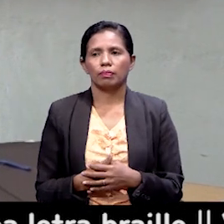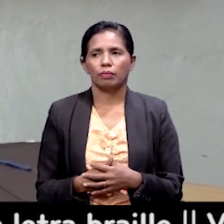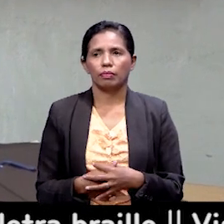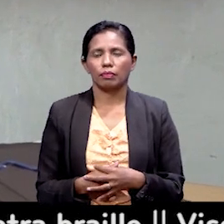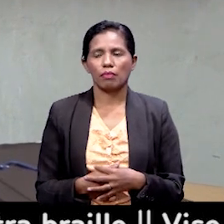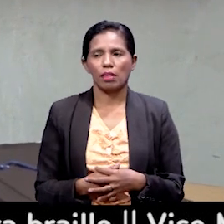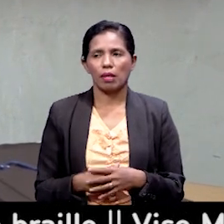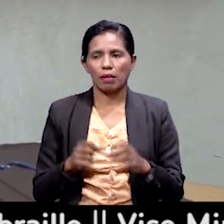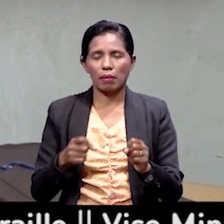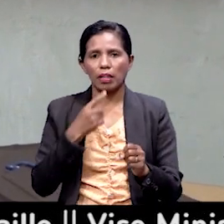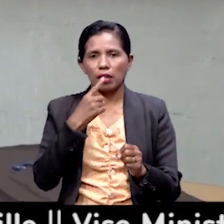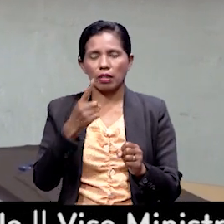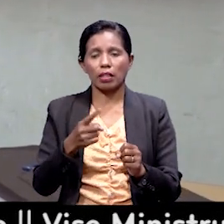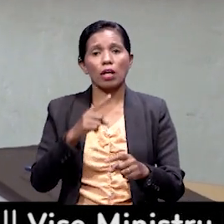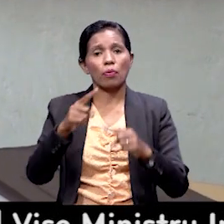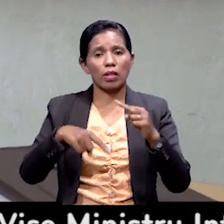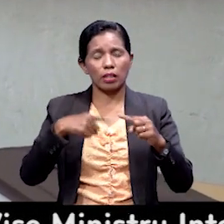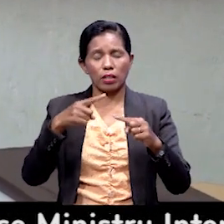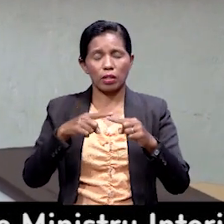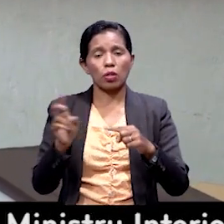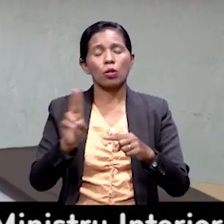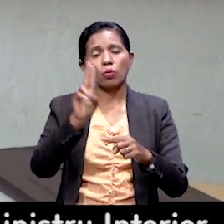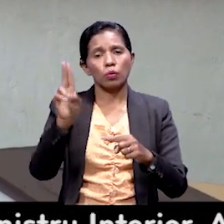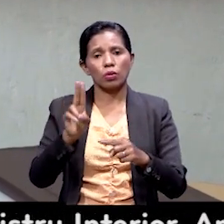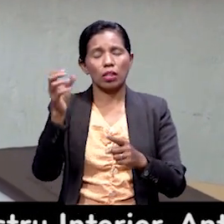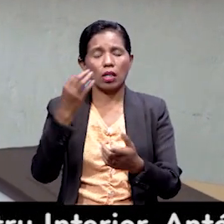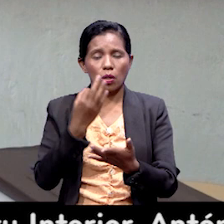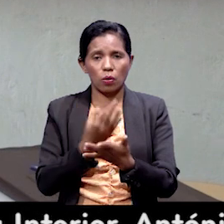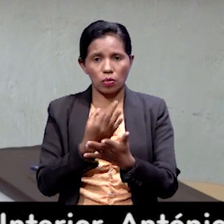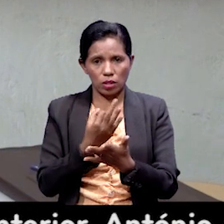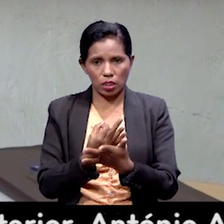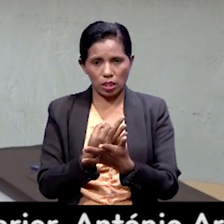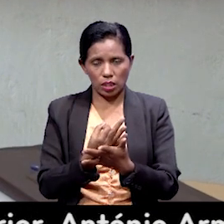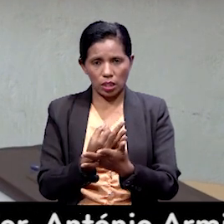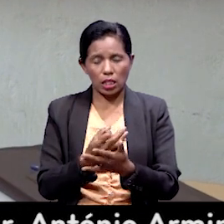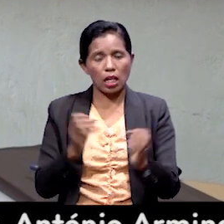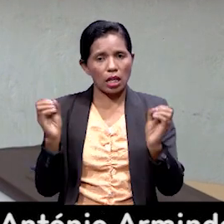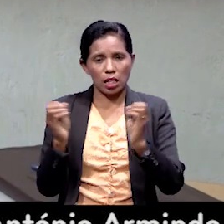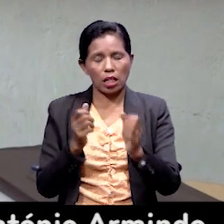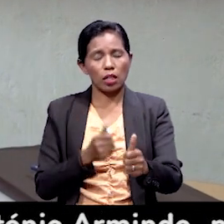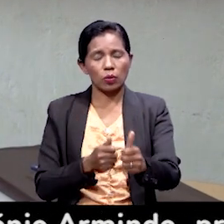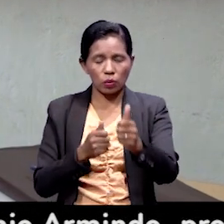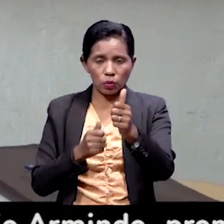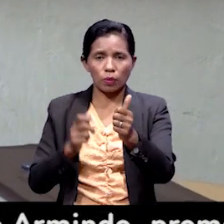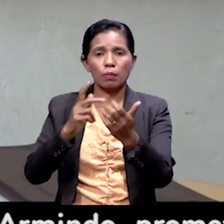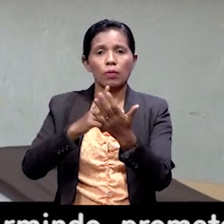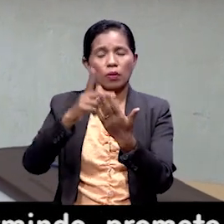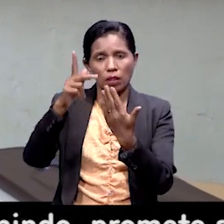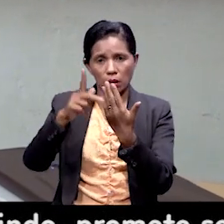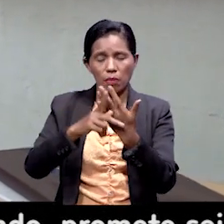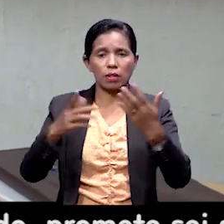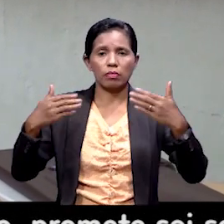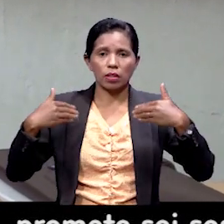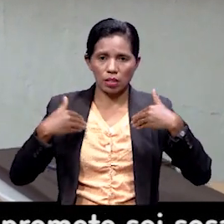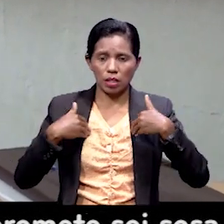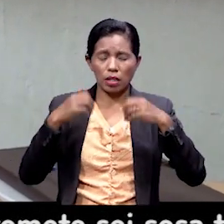bele dihan katak bain hira ezekusau orsamentu ne maka latuir tarzetu ne bemak iha bele